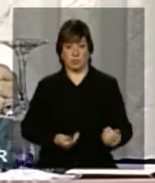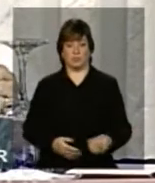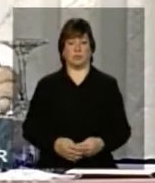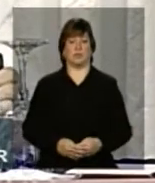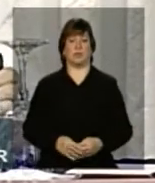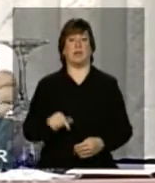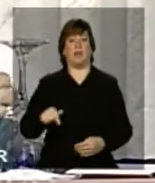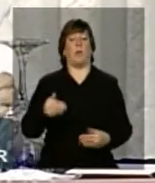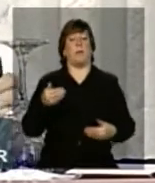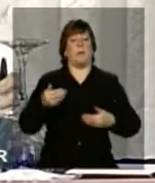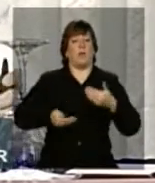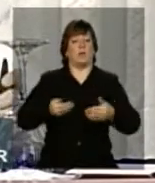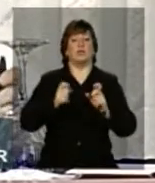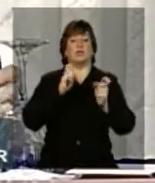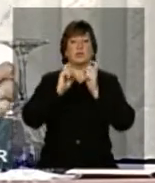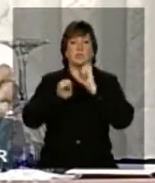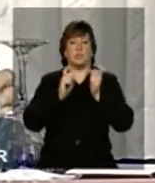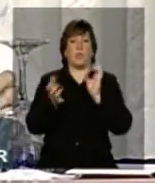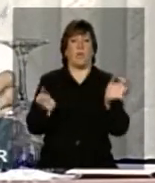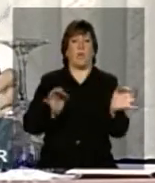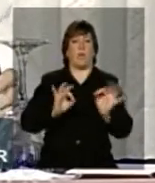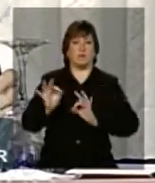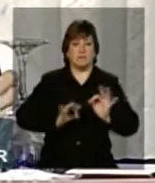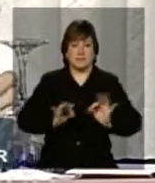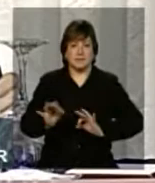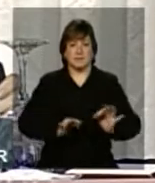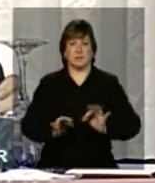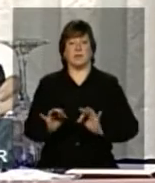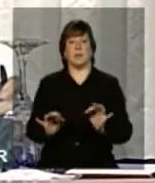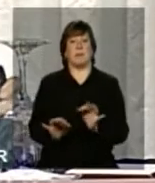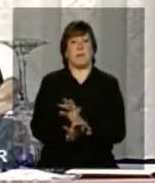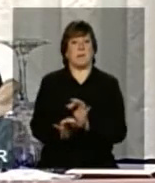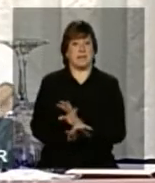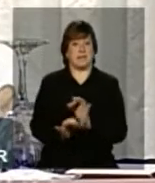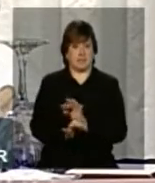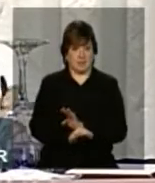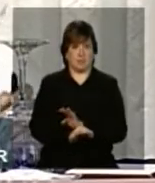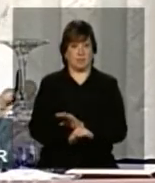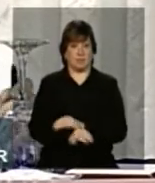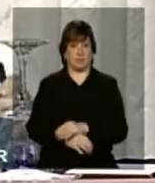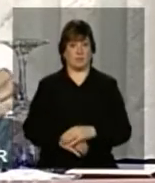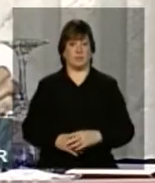o processo de discussão, de organização e preparação